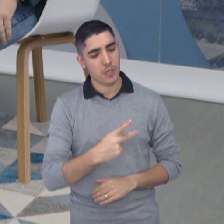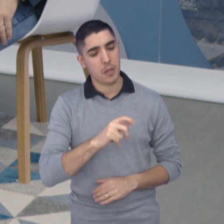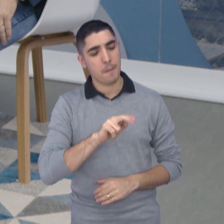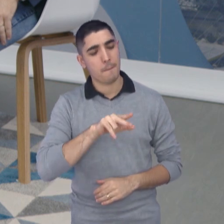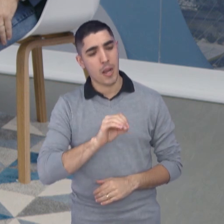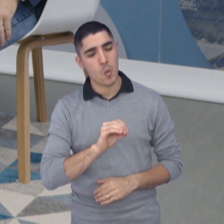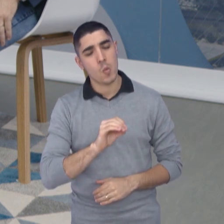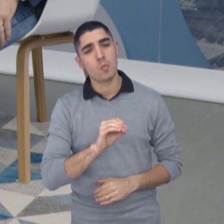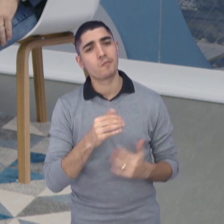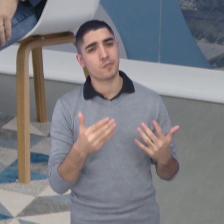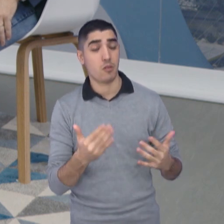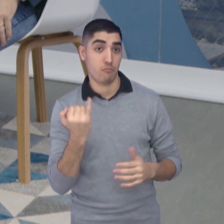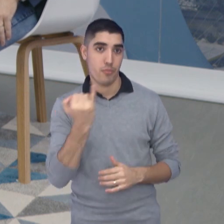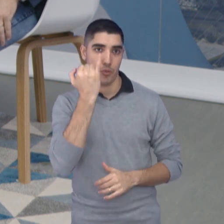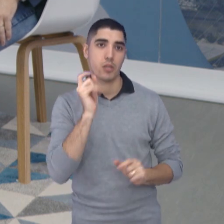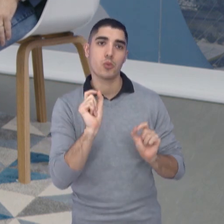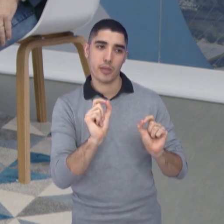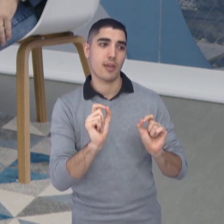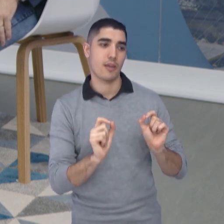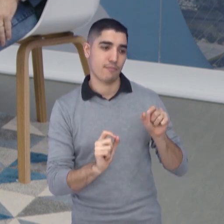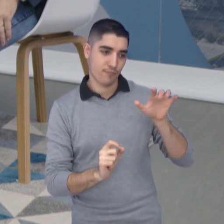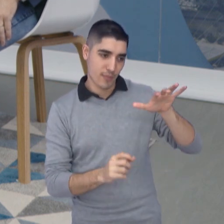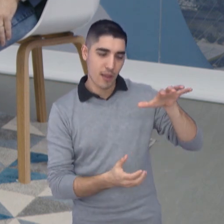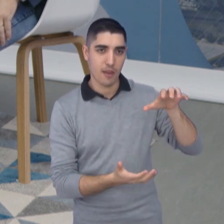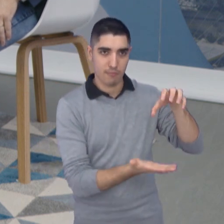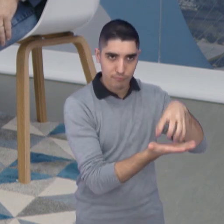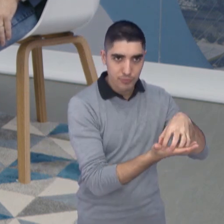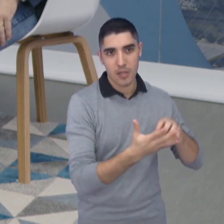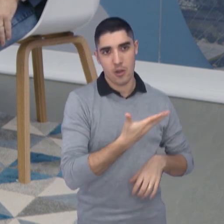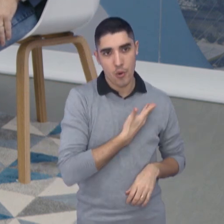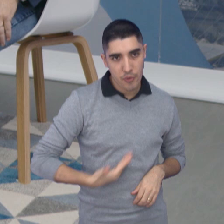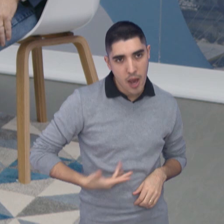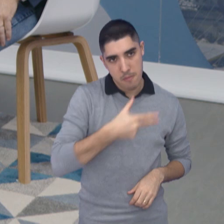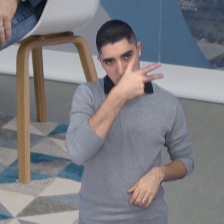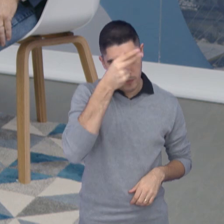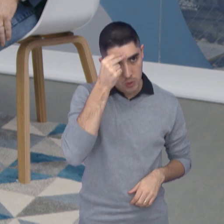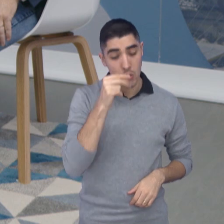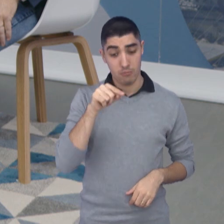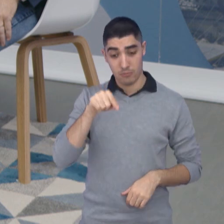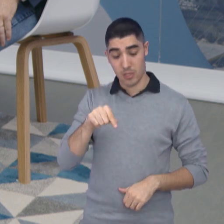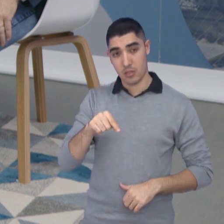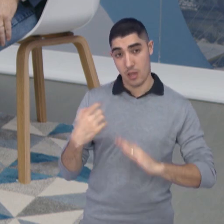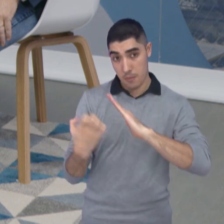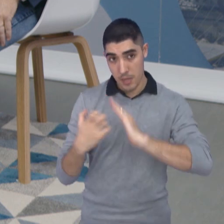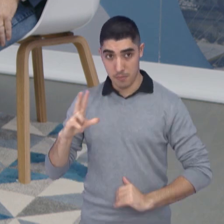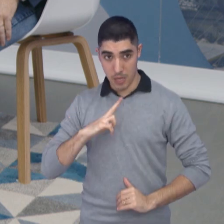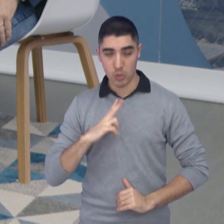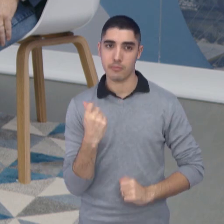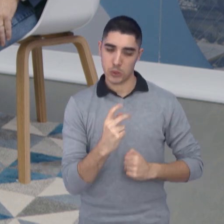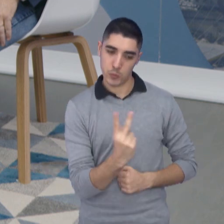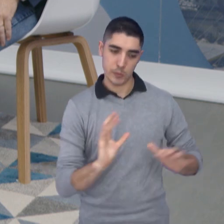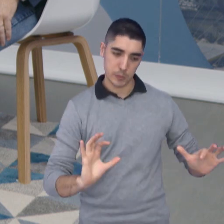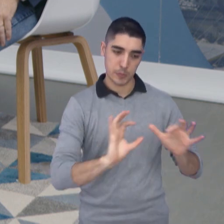gente fortalecer também, né, essa ligação entre o setor público e privado nesse sentido, né? E aí, seja por meio da educação, mais